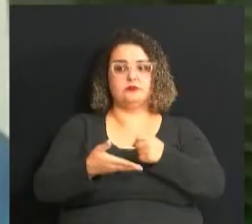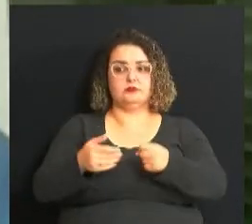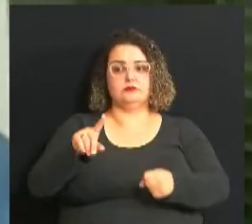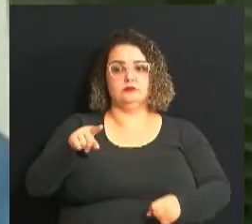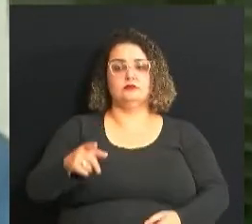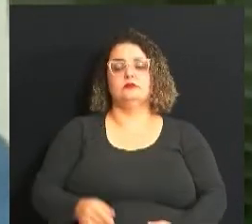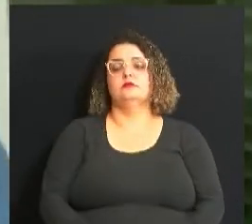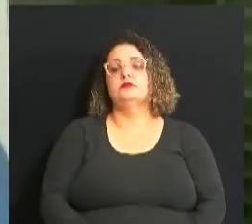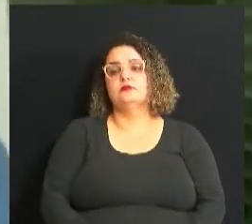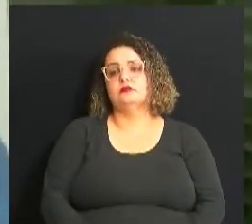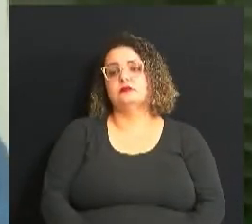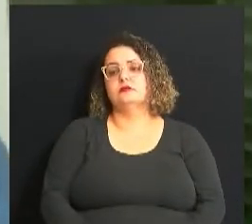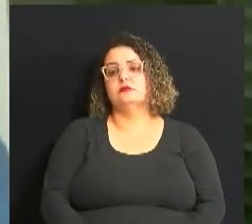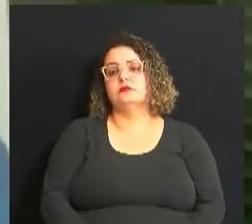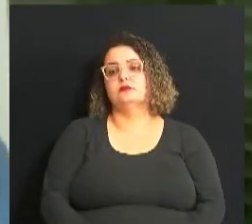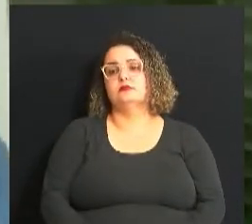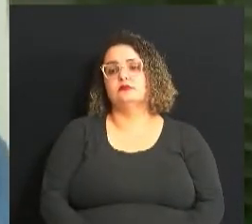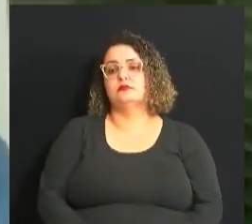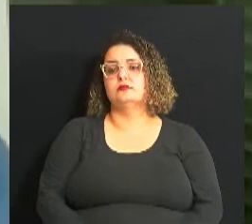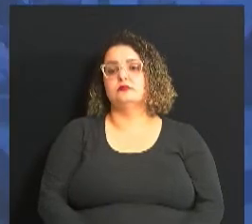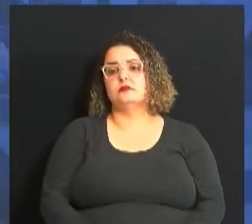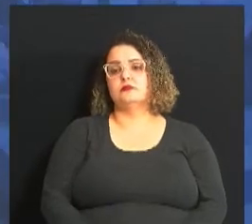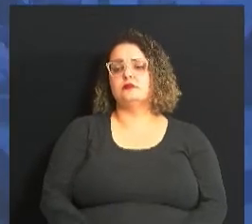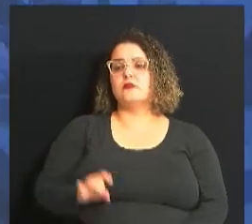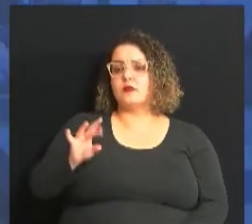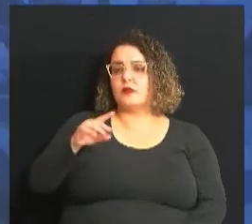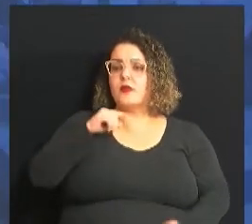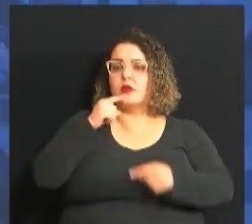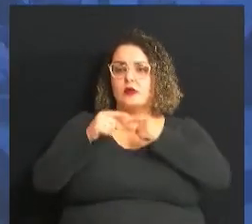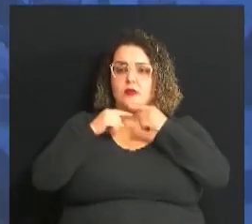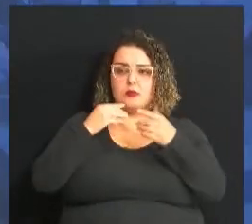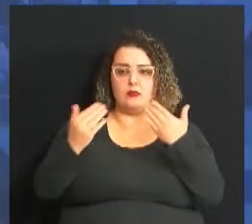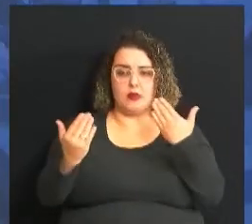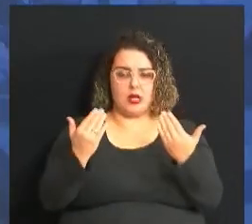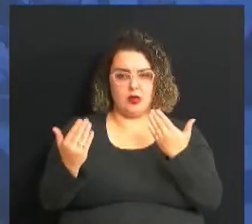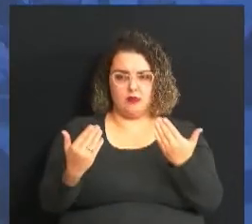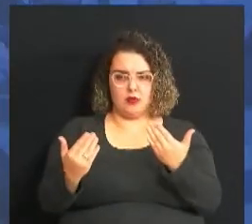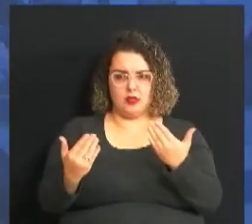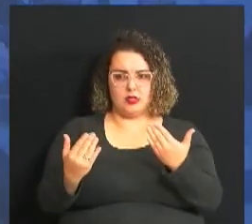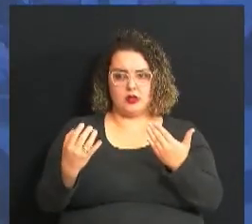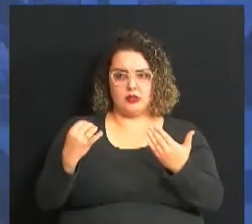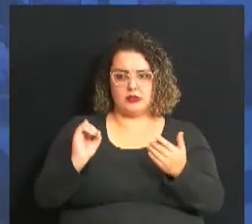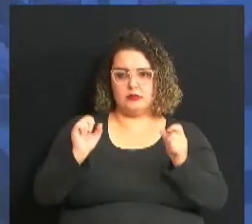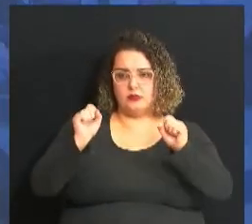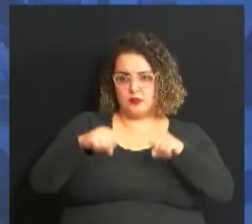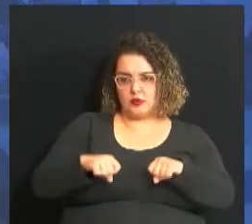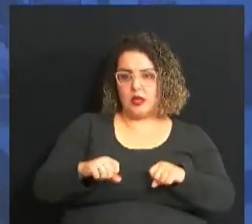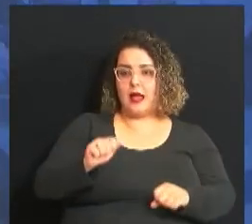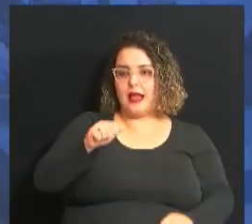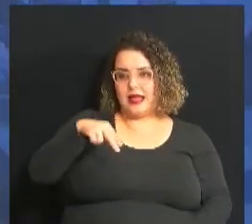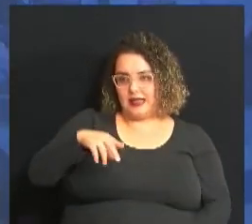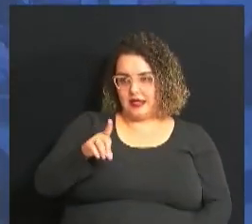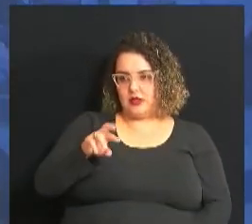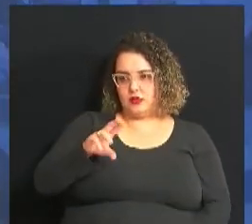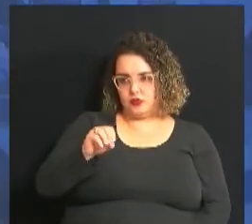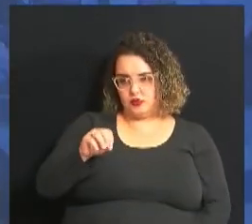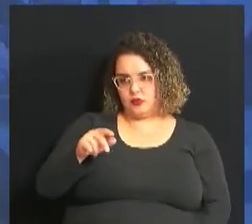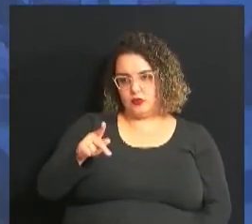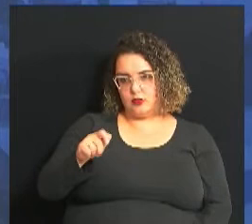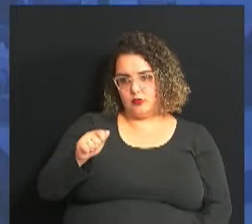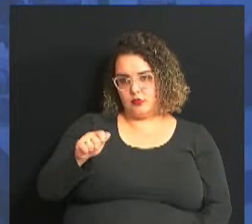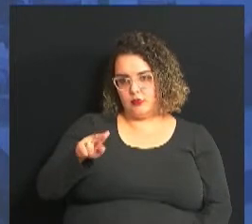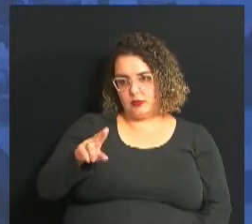que deve ser feito. Foi sim. Só uma dúvida, uma comparação, se é possível ou não. A andropausa seria a